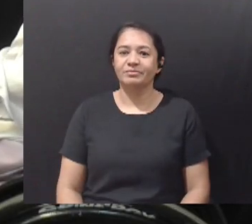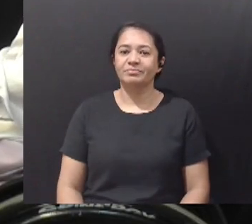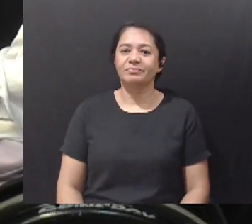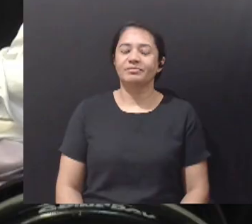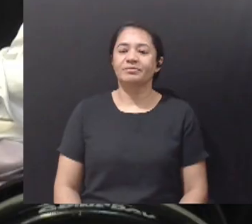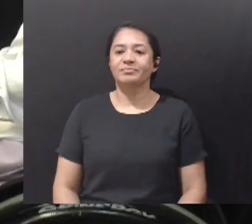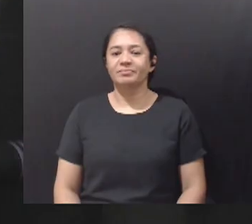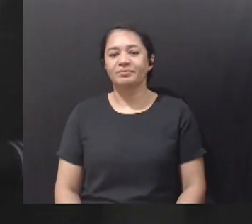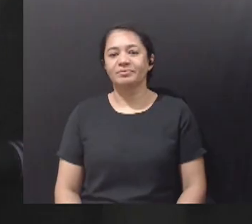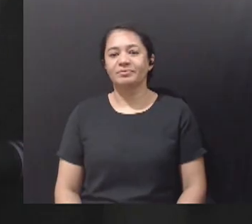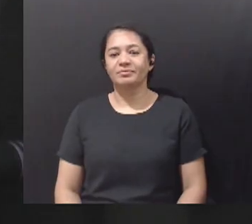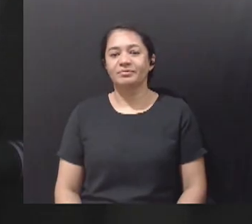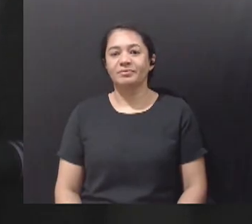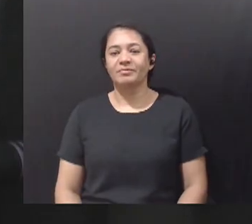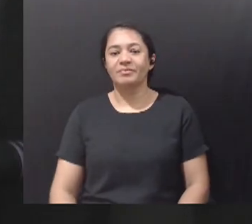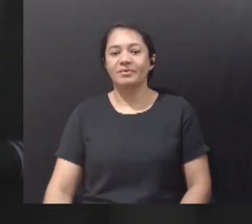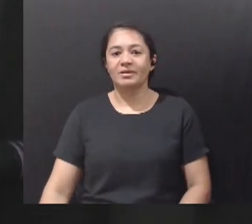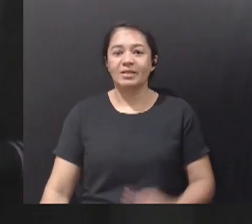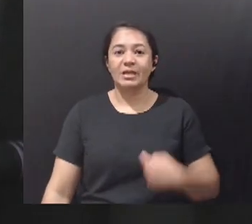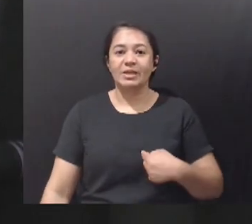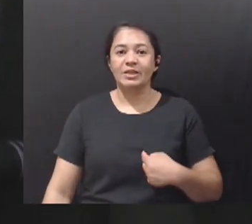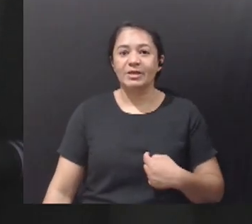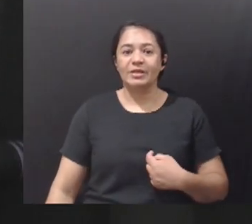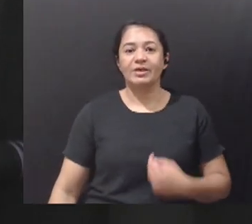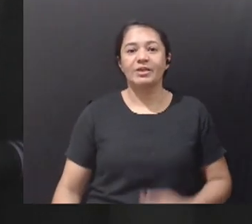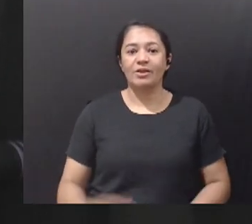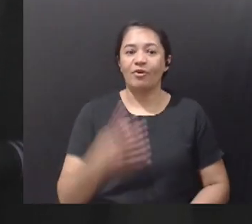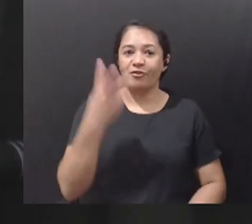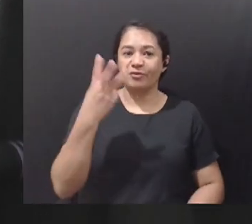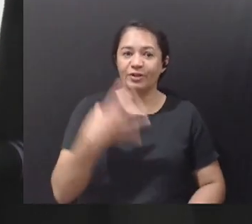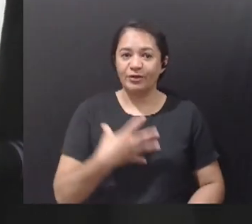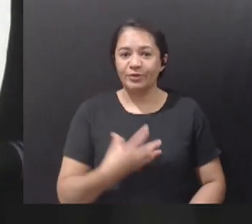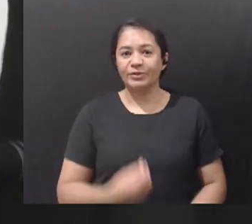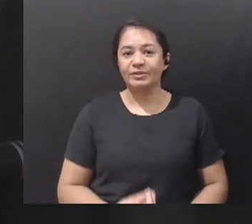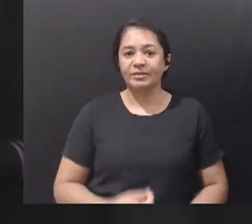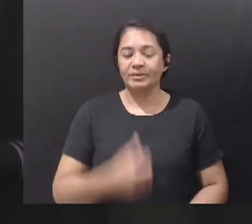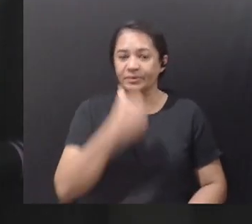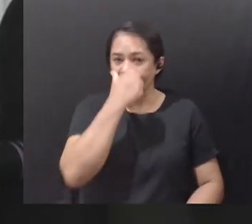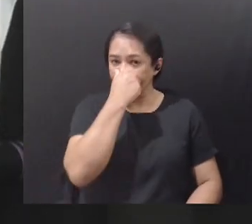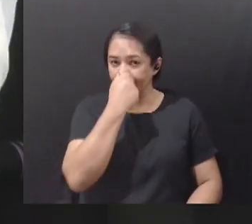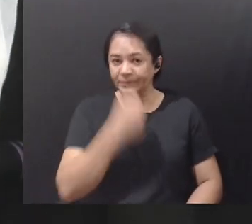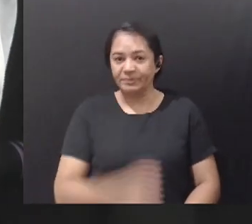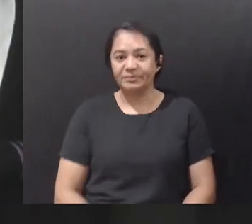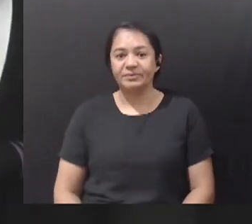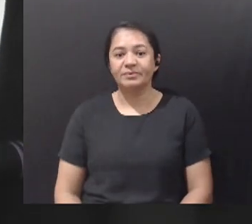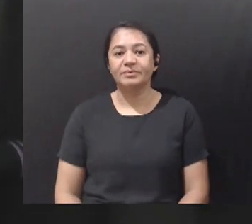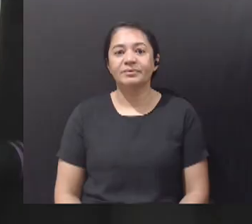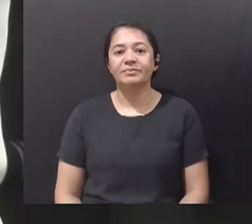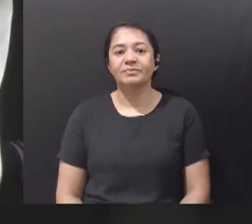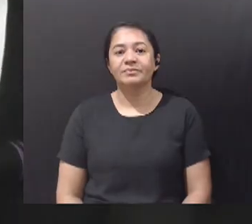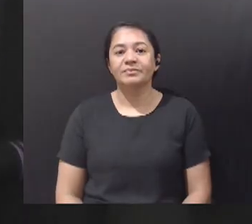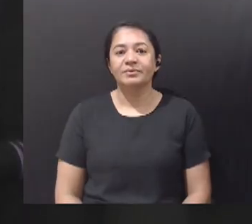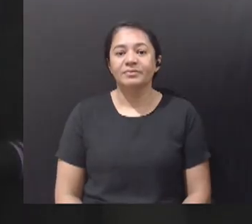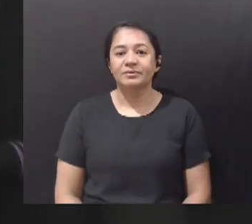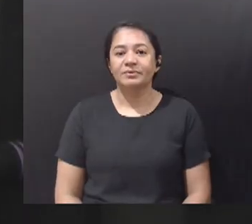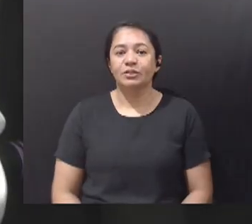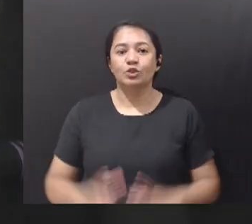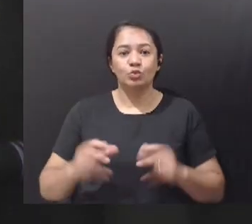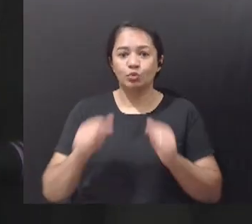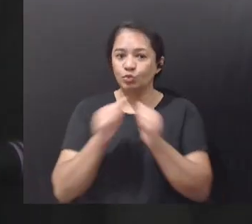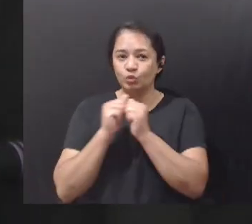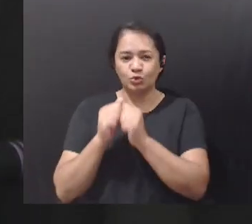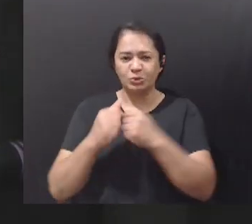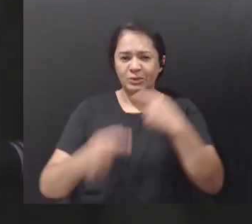eu tive 3 nenéns, né? Porque depois eu te conto a história da terceira, para vocês que estão conosco, porque é tudo junto com política, tudo junto